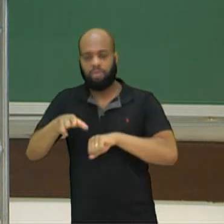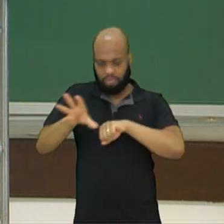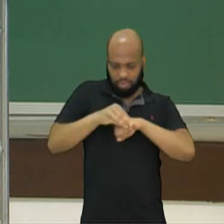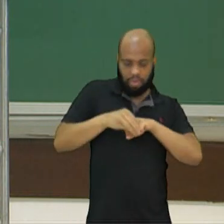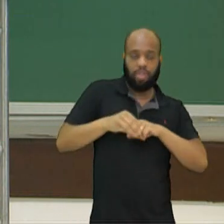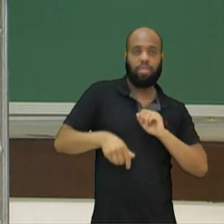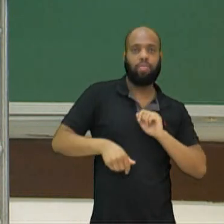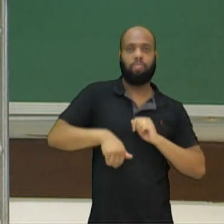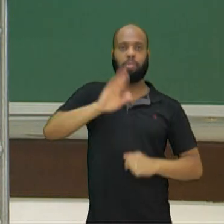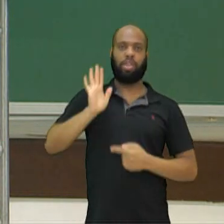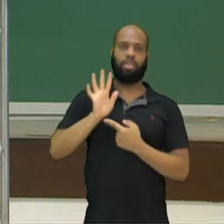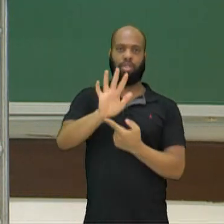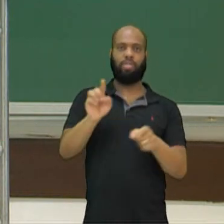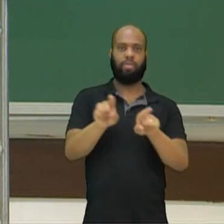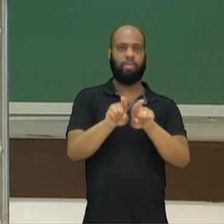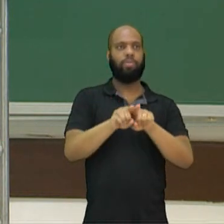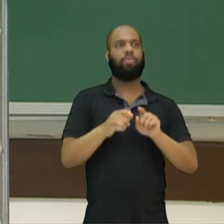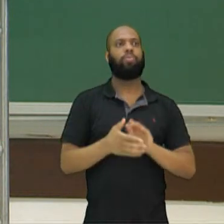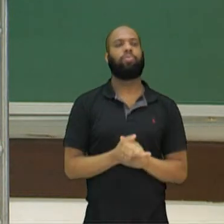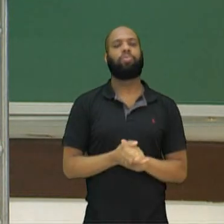conhecimentos.